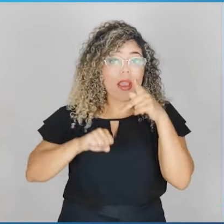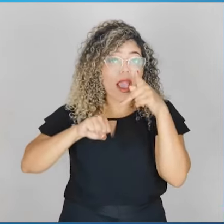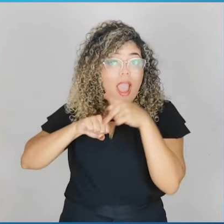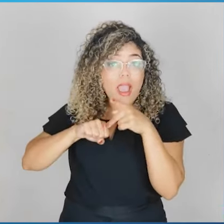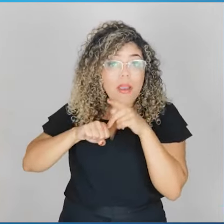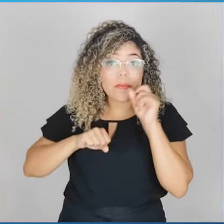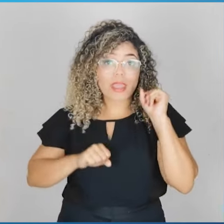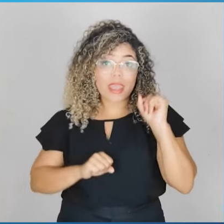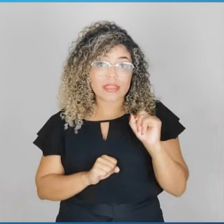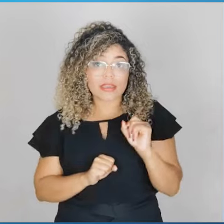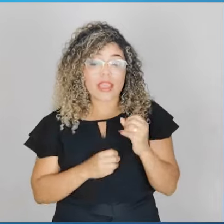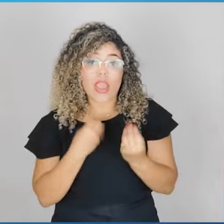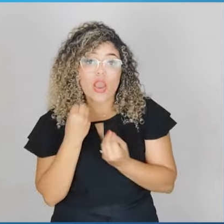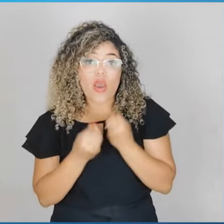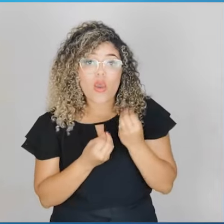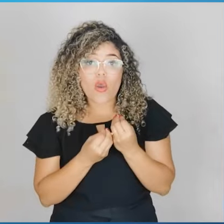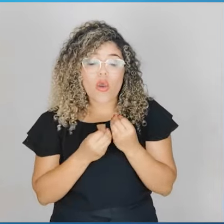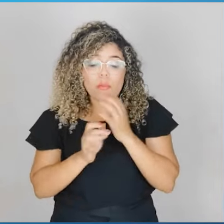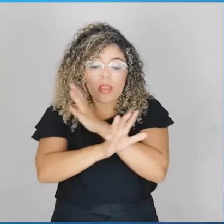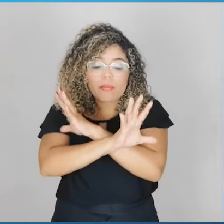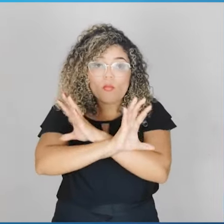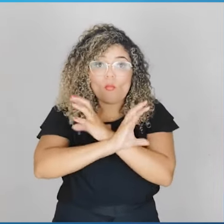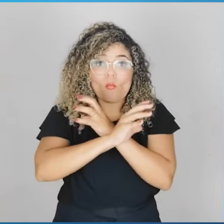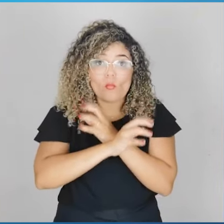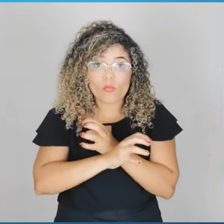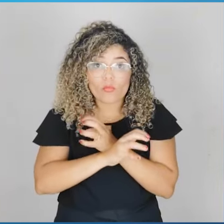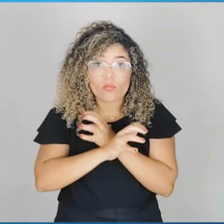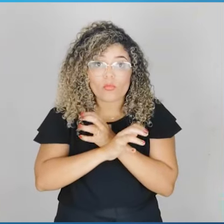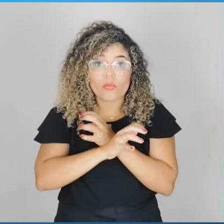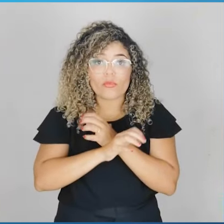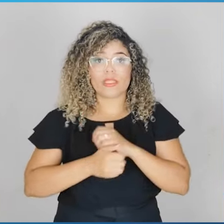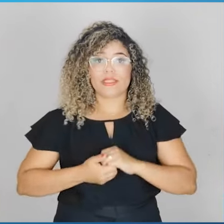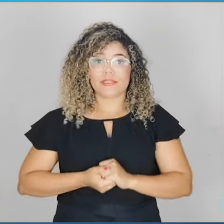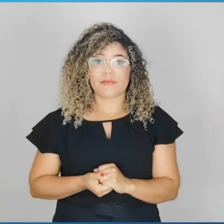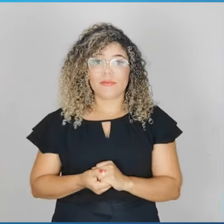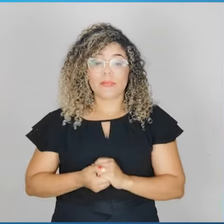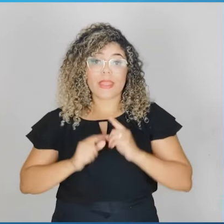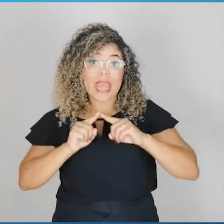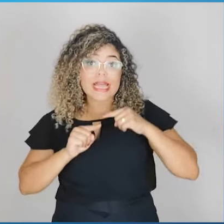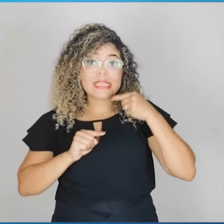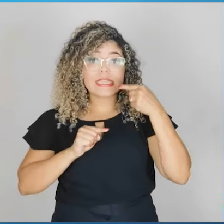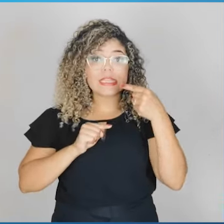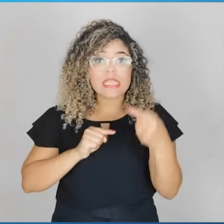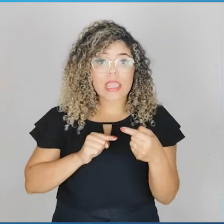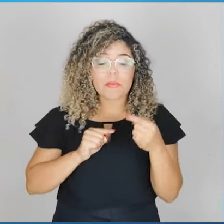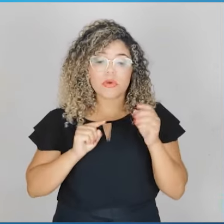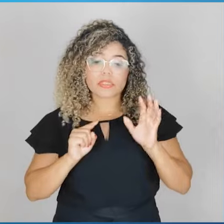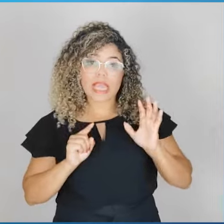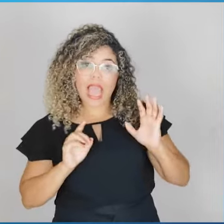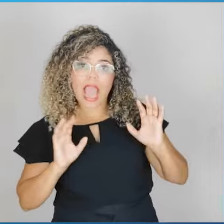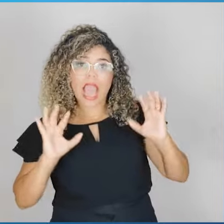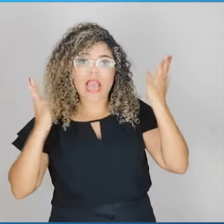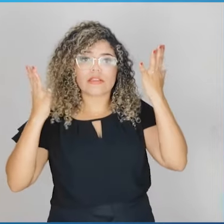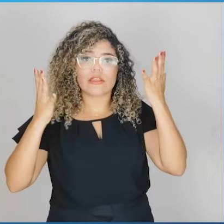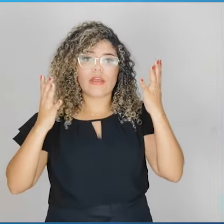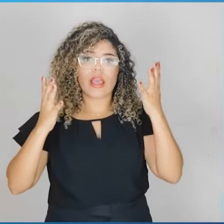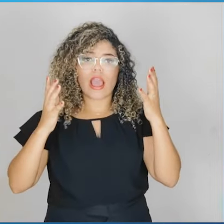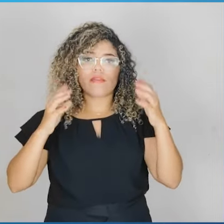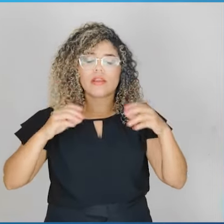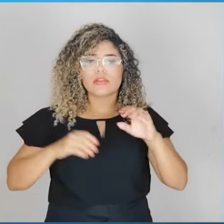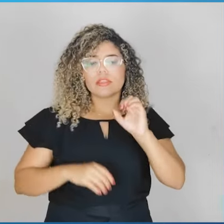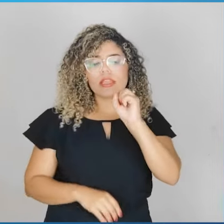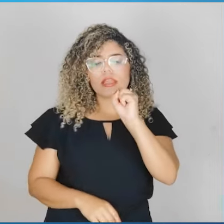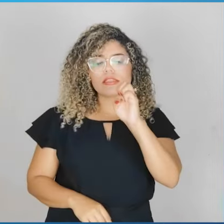rocha e a formação aqui dos ossos acima. Depois, pelas ações do intemperismo, vai acontecendo a sedimentação